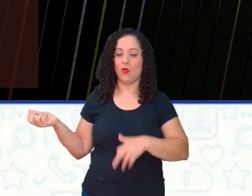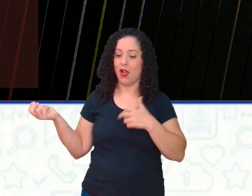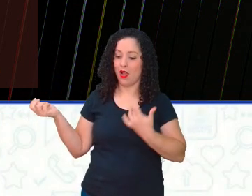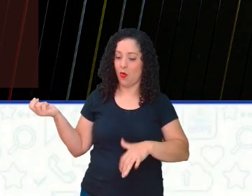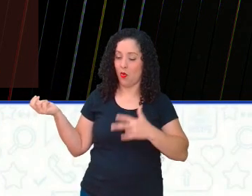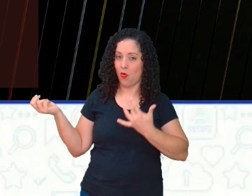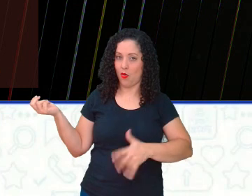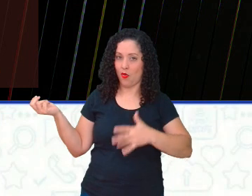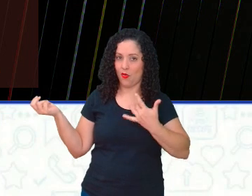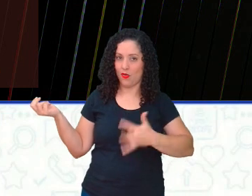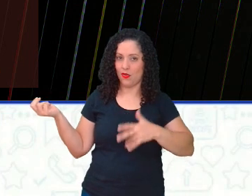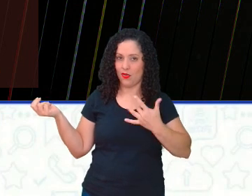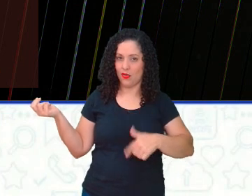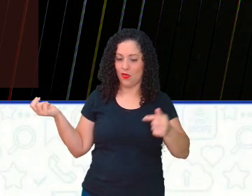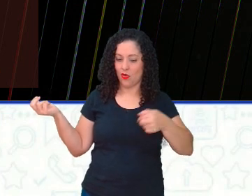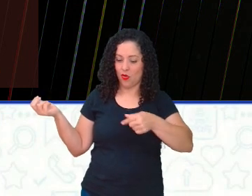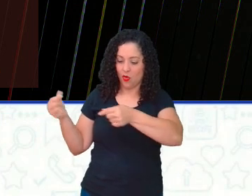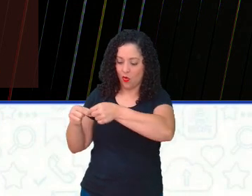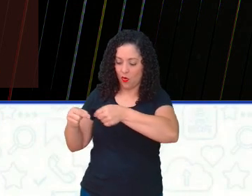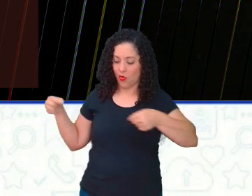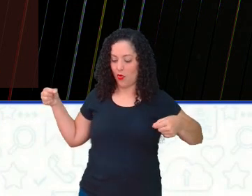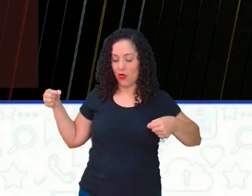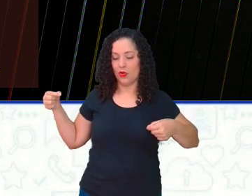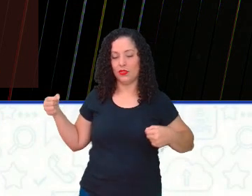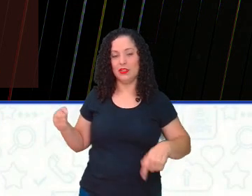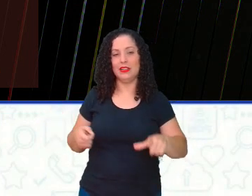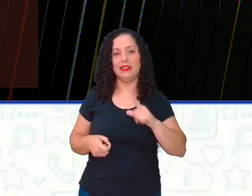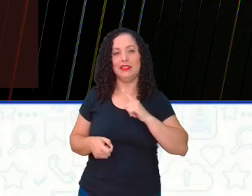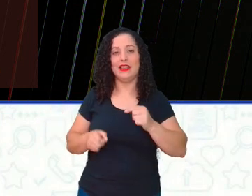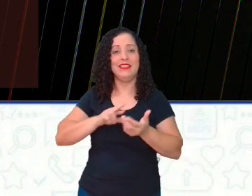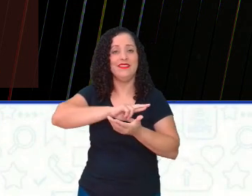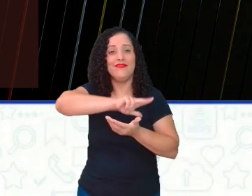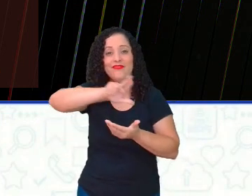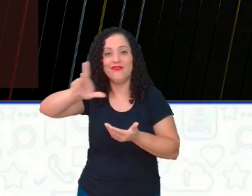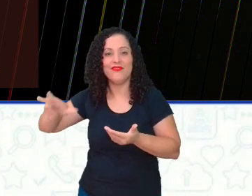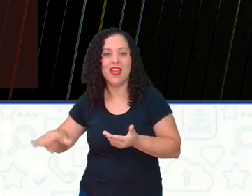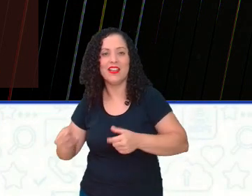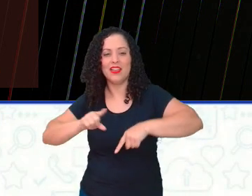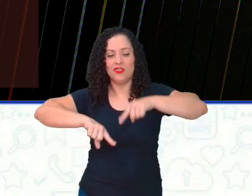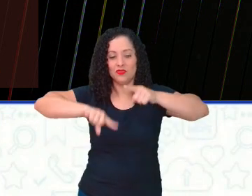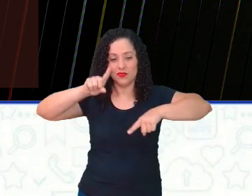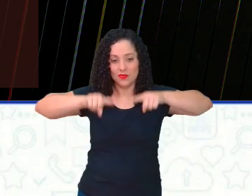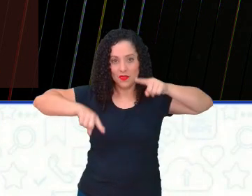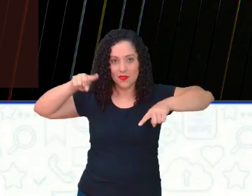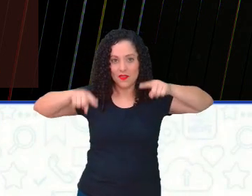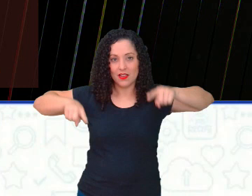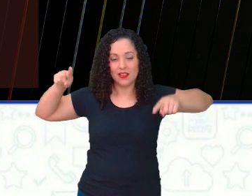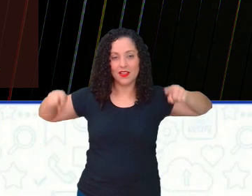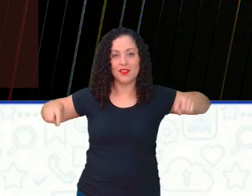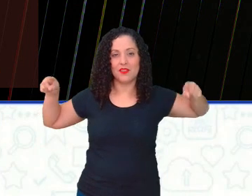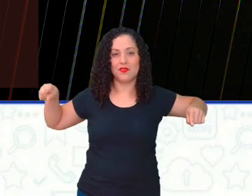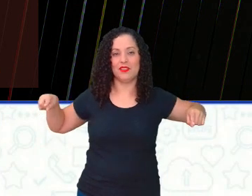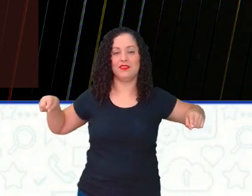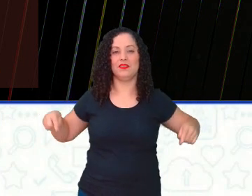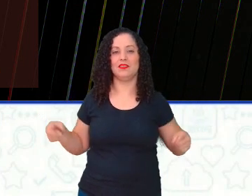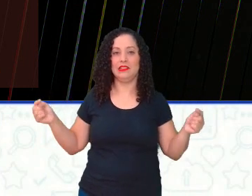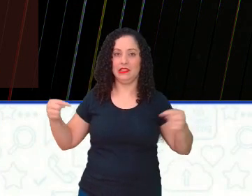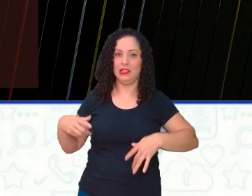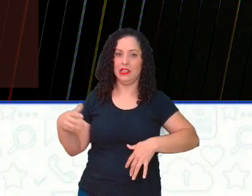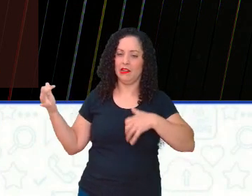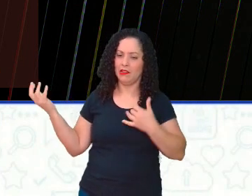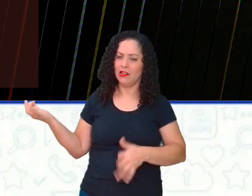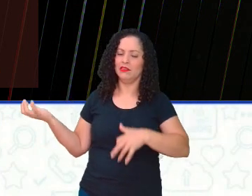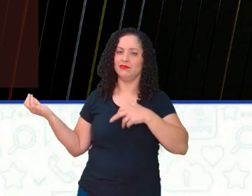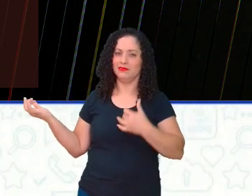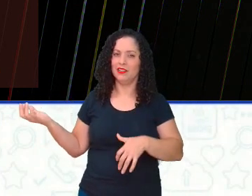corda, geralmente, ela gera várias frequências. E isso faz com que o instrumento de corda,